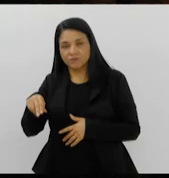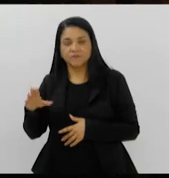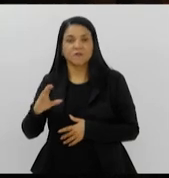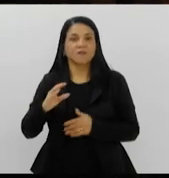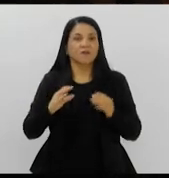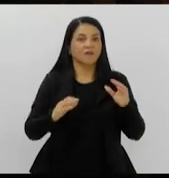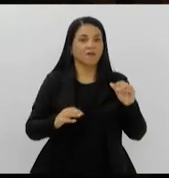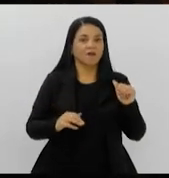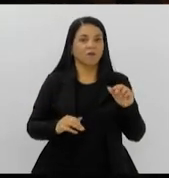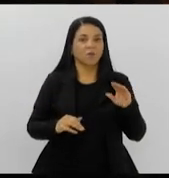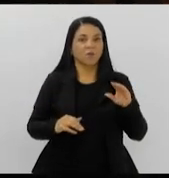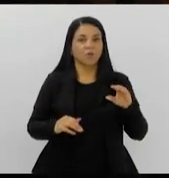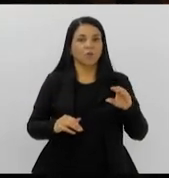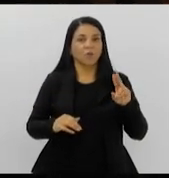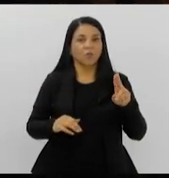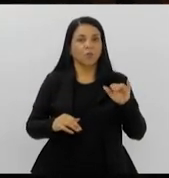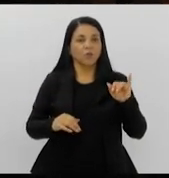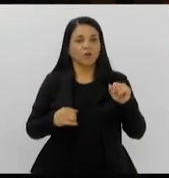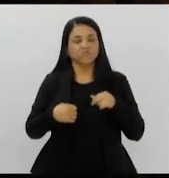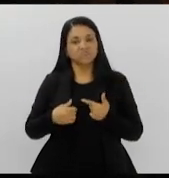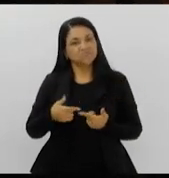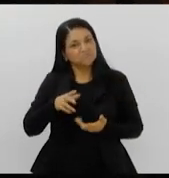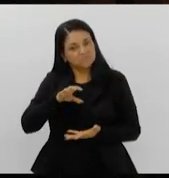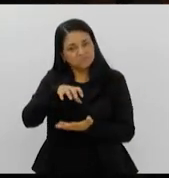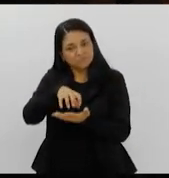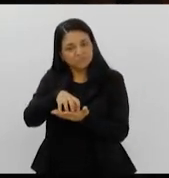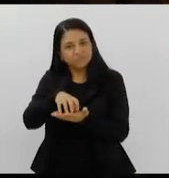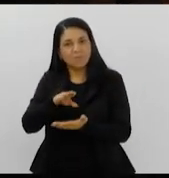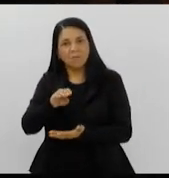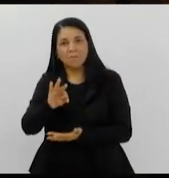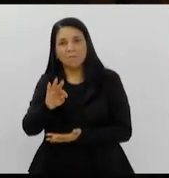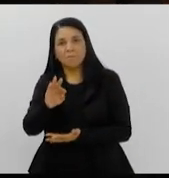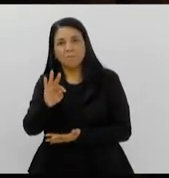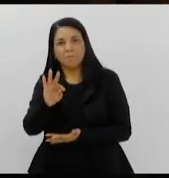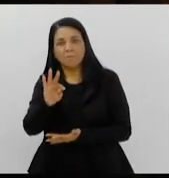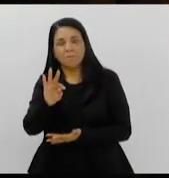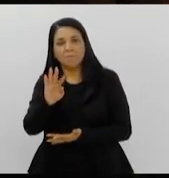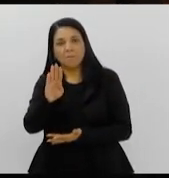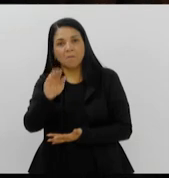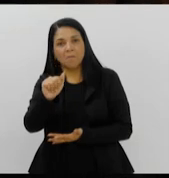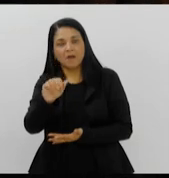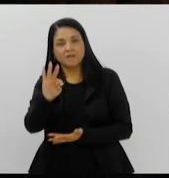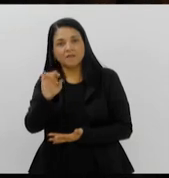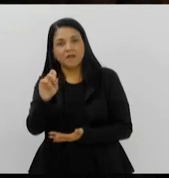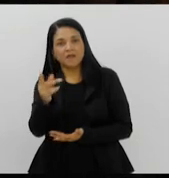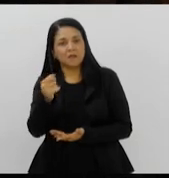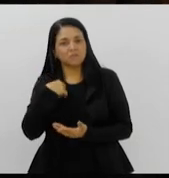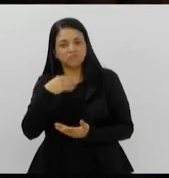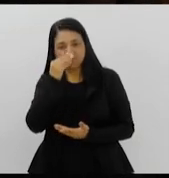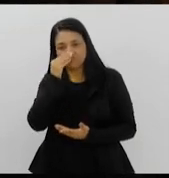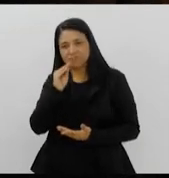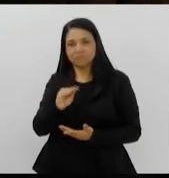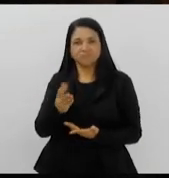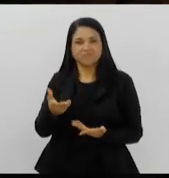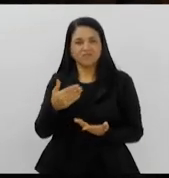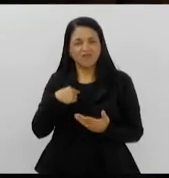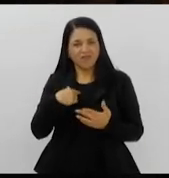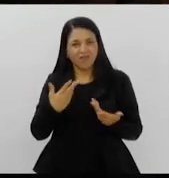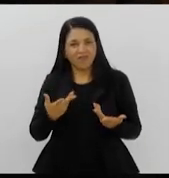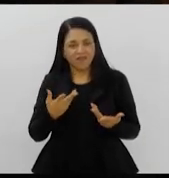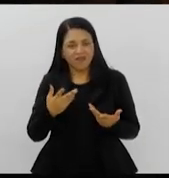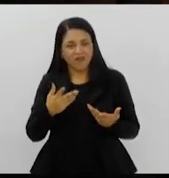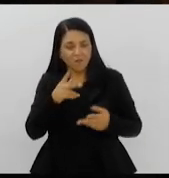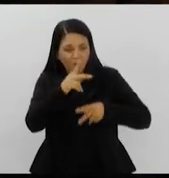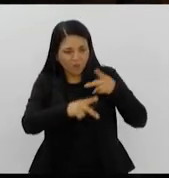omisso. A sua omissão está custando vidas. A sua omissão está deixando a população